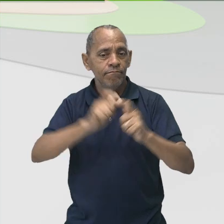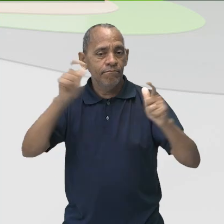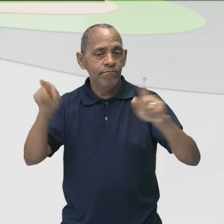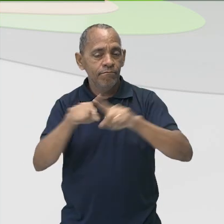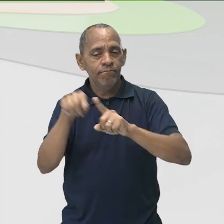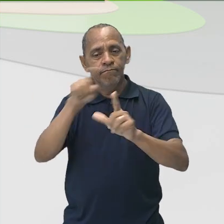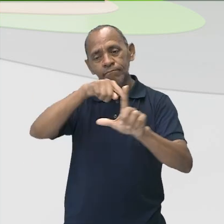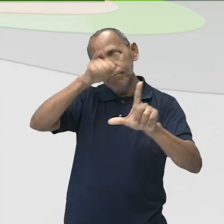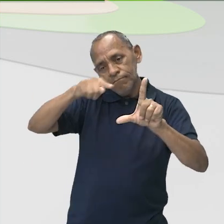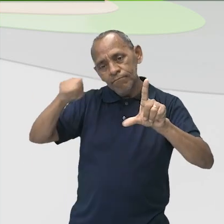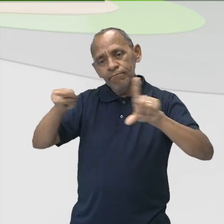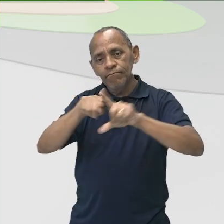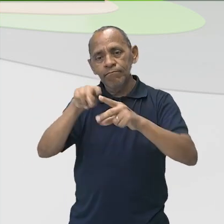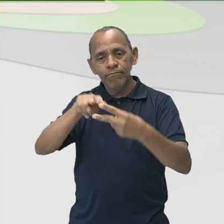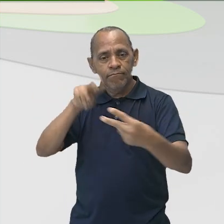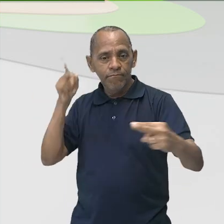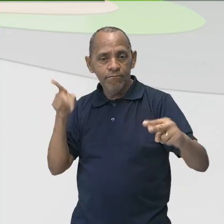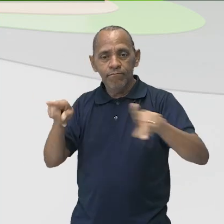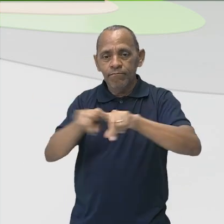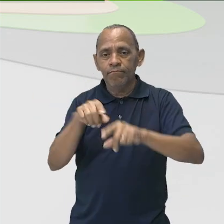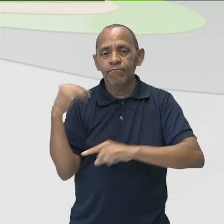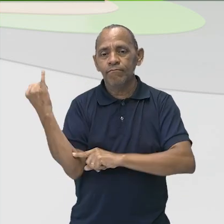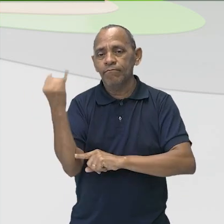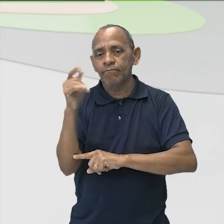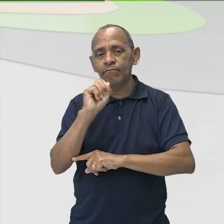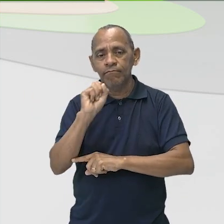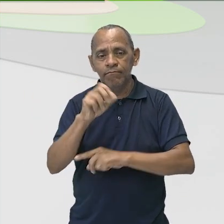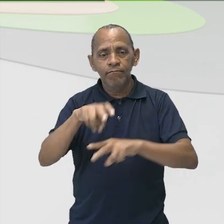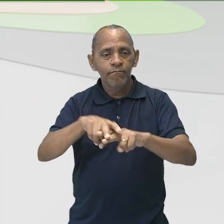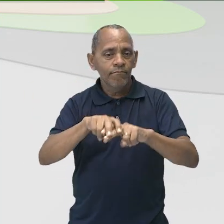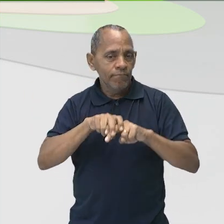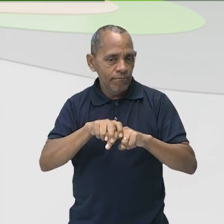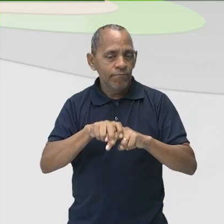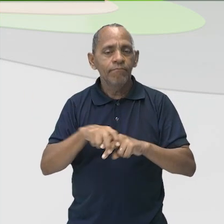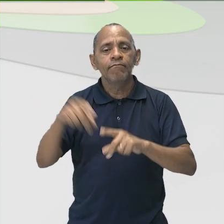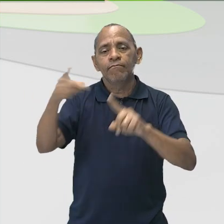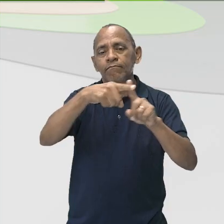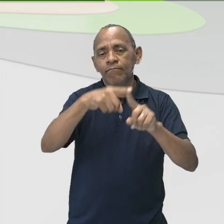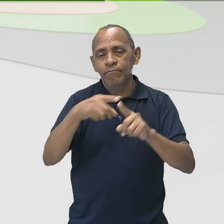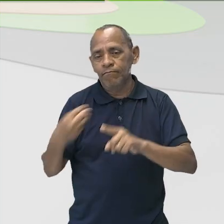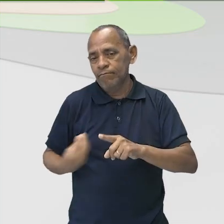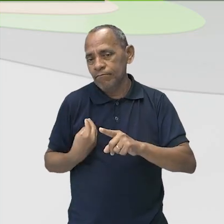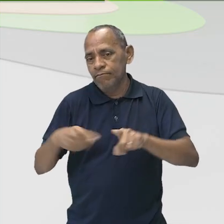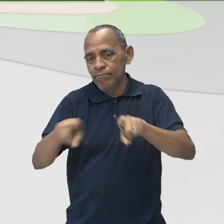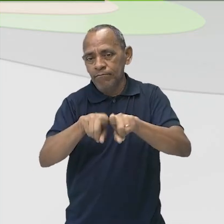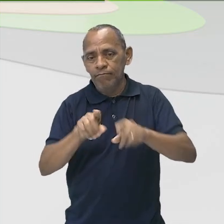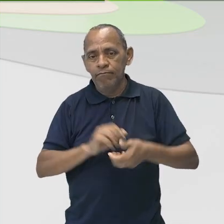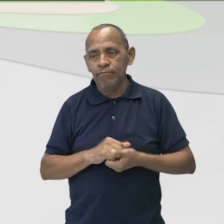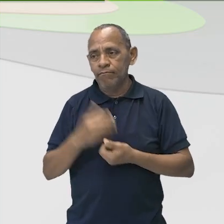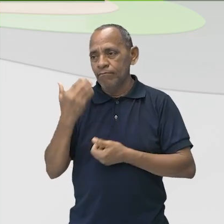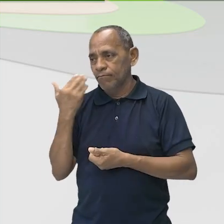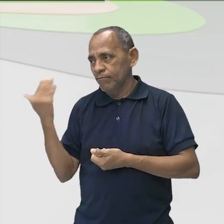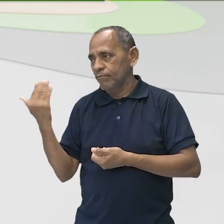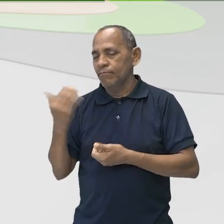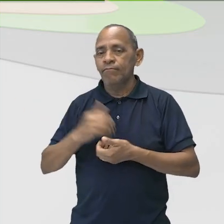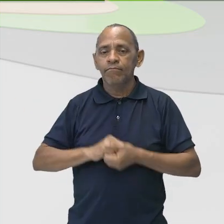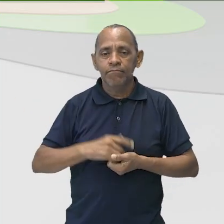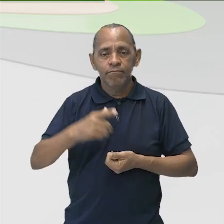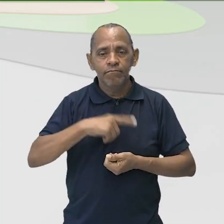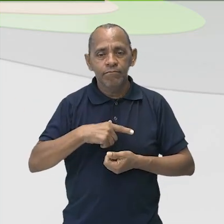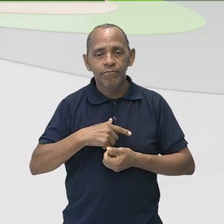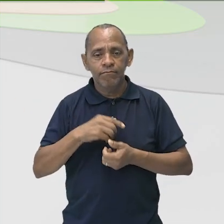variabilidade genética, que é fundamental aí para as formas de vida. Vejam só. Então, no paquítano, nós temos aí